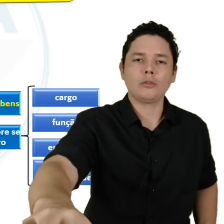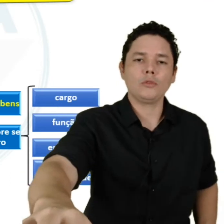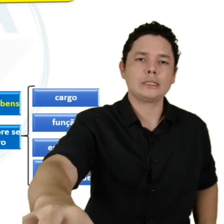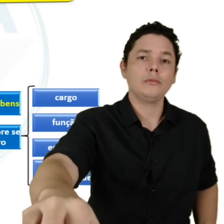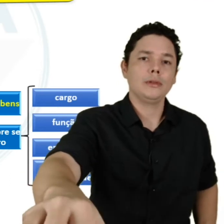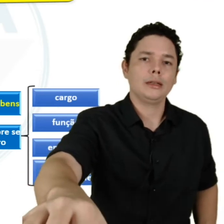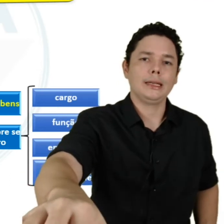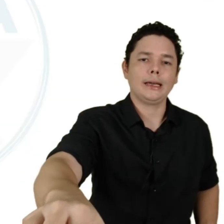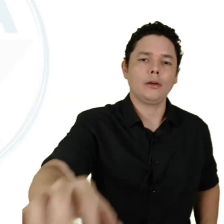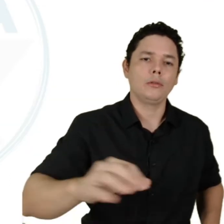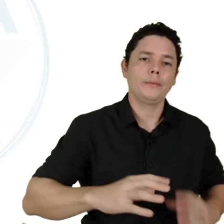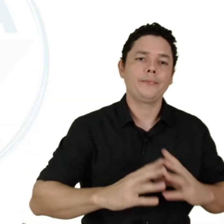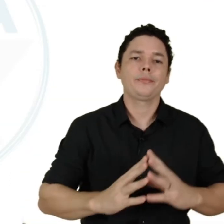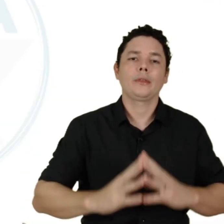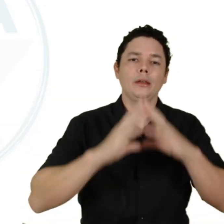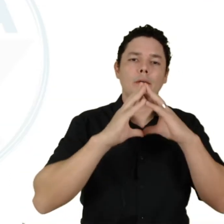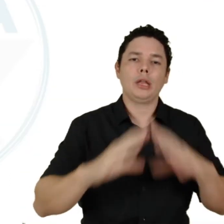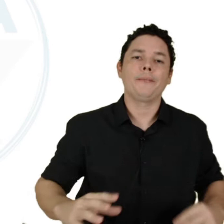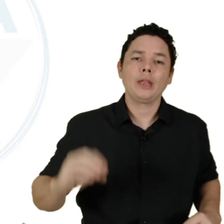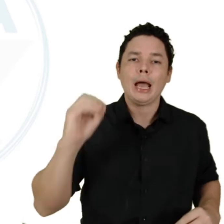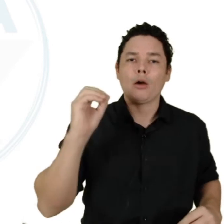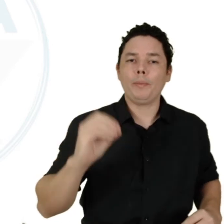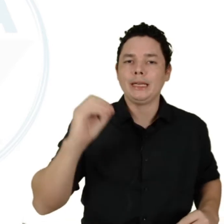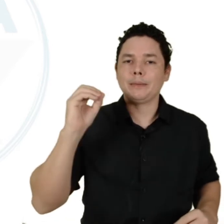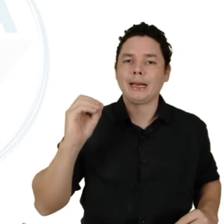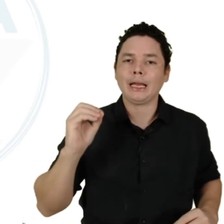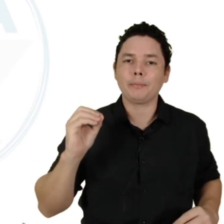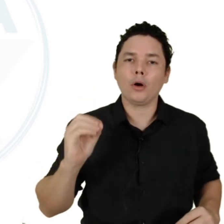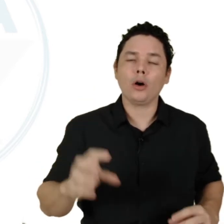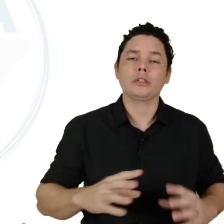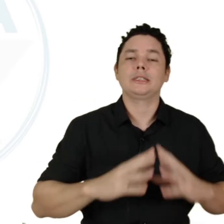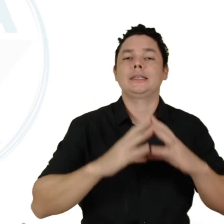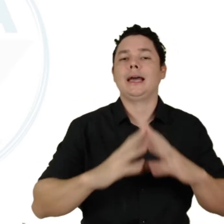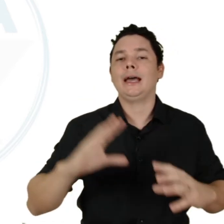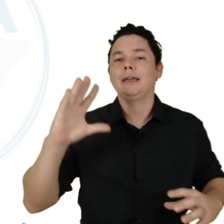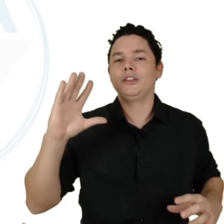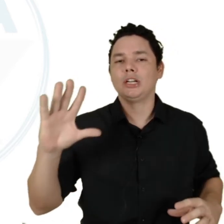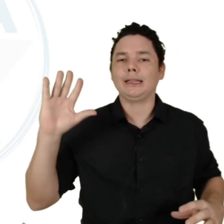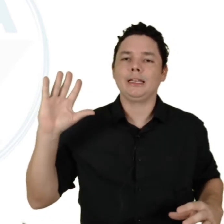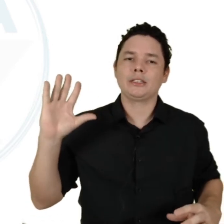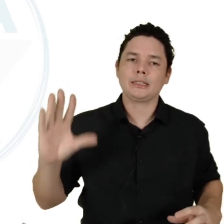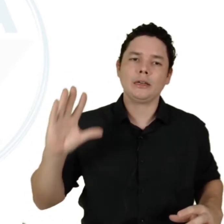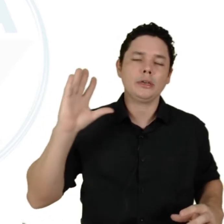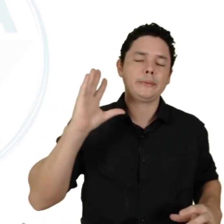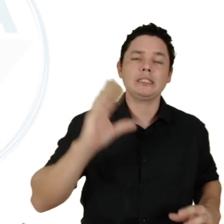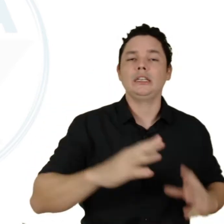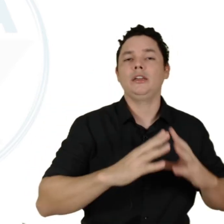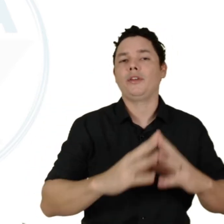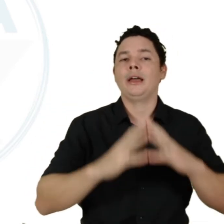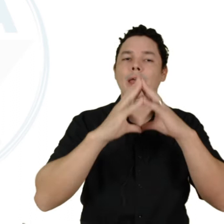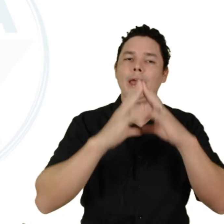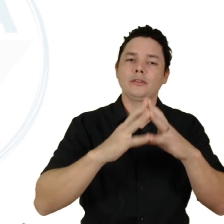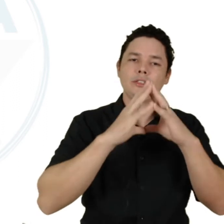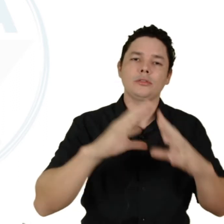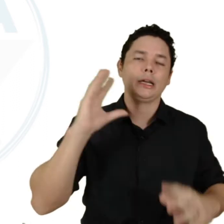casos de acumulação legal. Vamos lá. A competência para dar posse será indicada em legislação